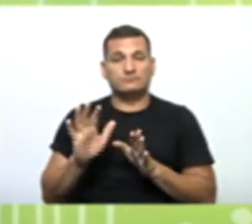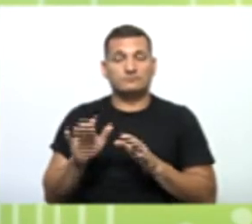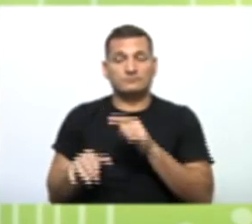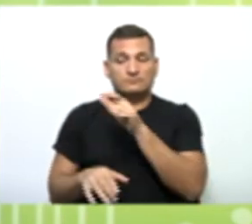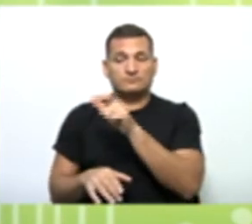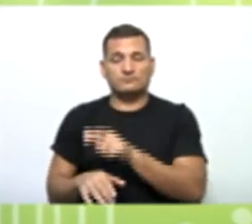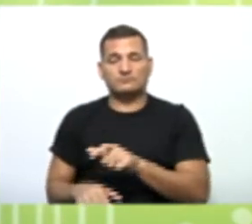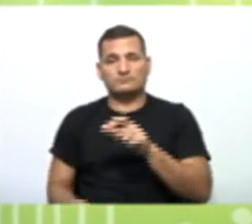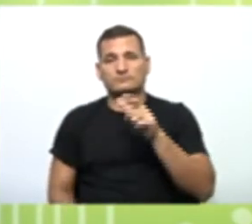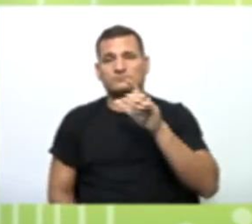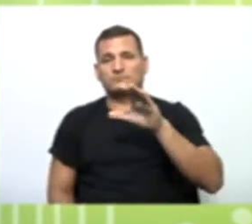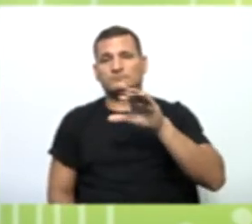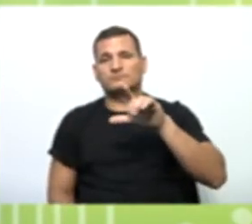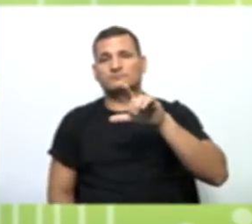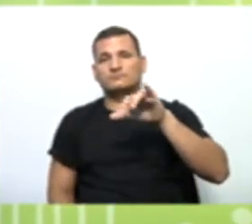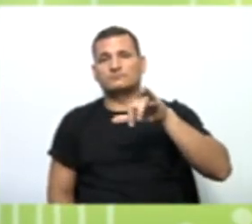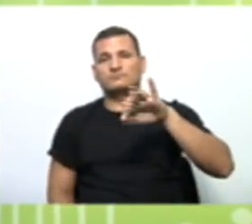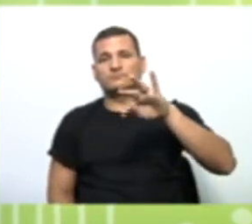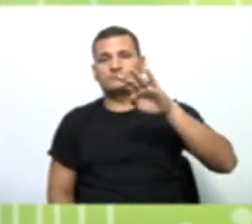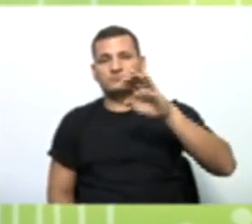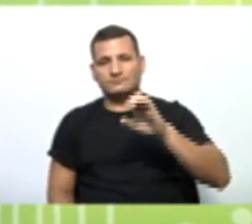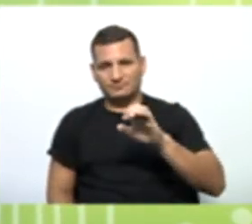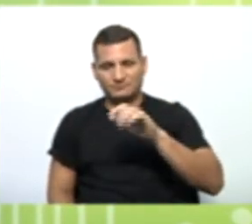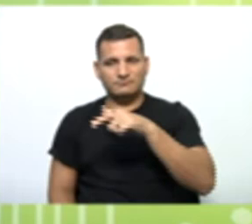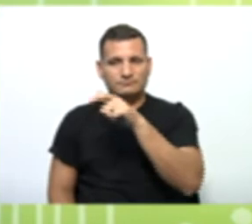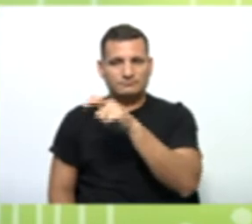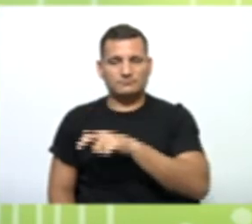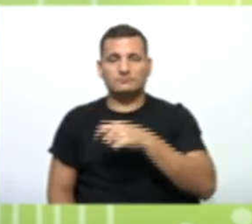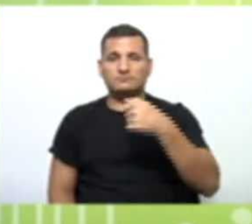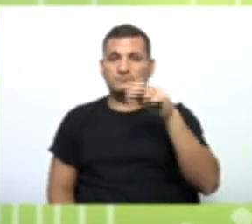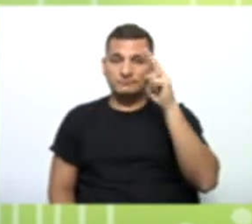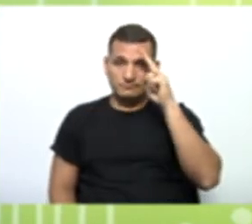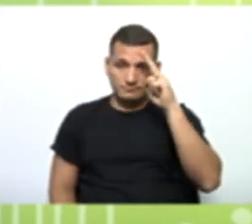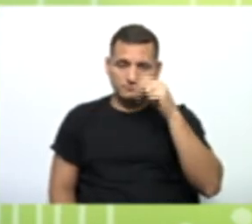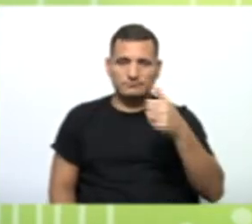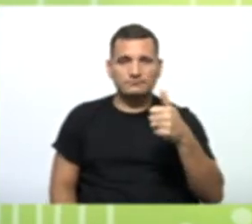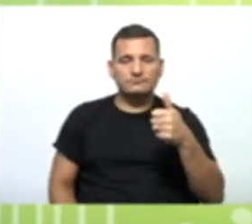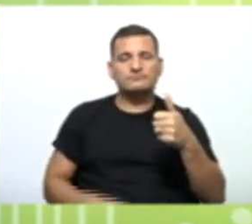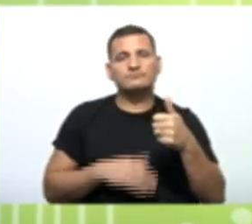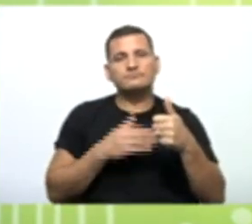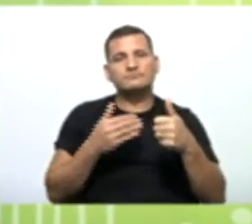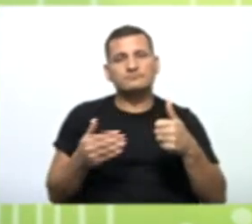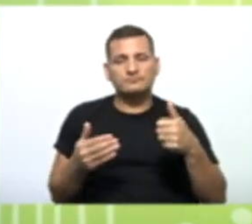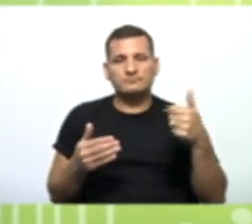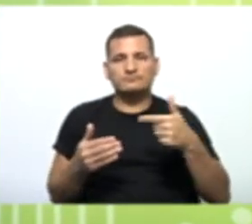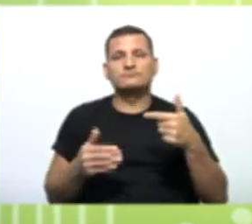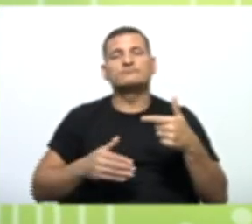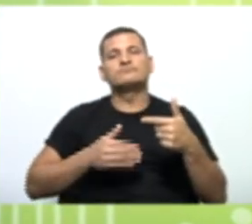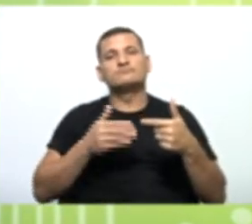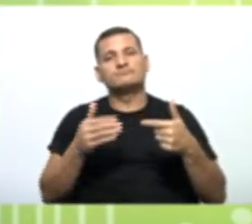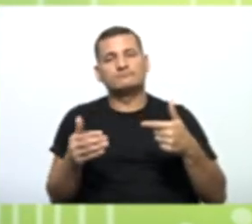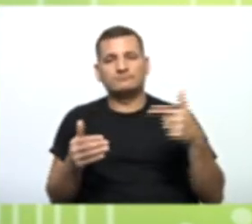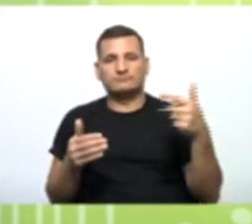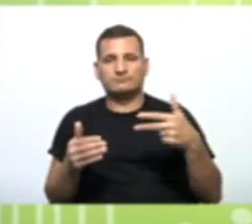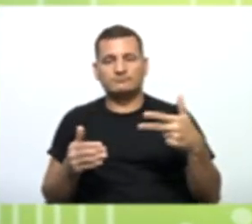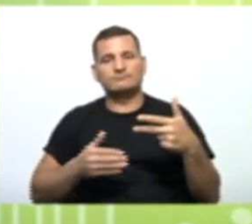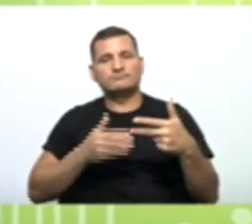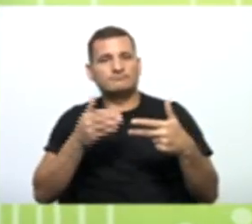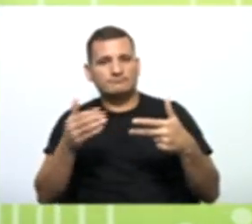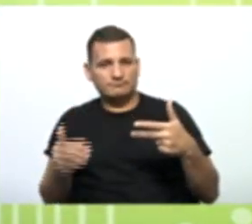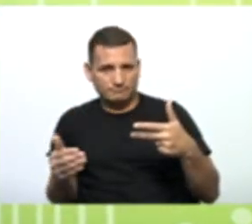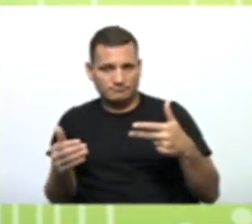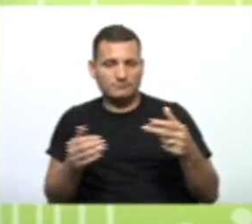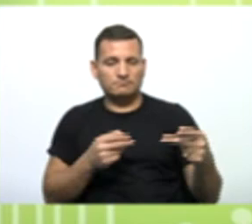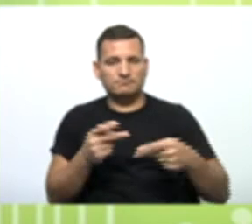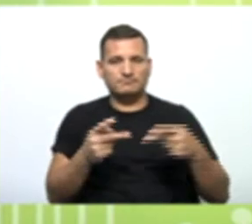cliente, gente, ó, vocês têm que lembrar daquela ordem, o passo 1, o passo 2, o passo 3 do protótipo.